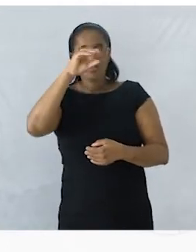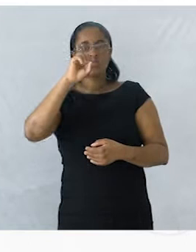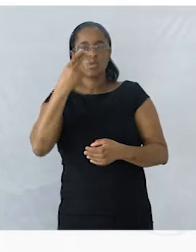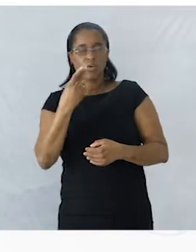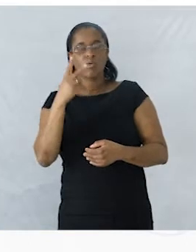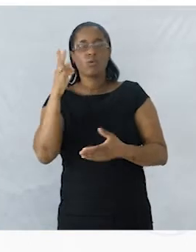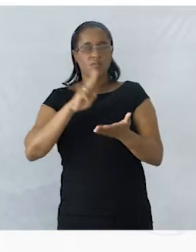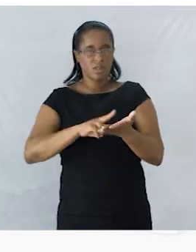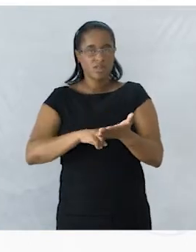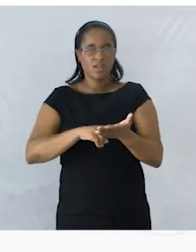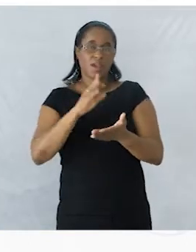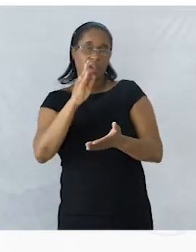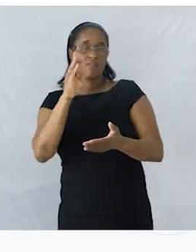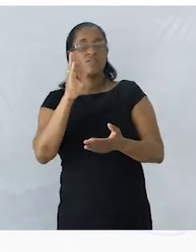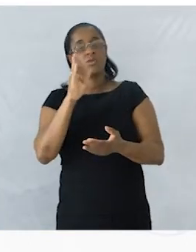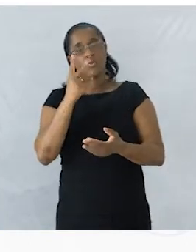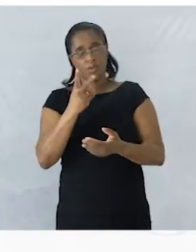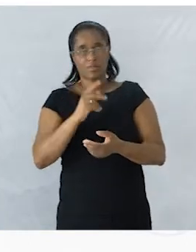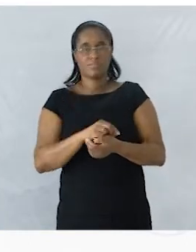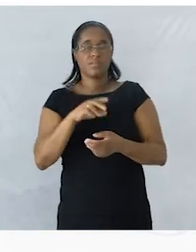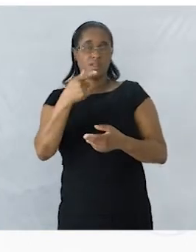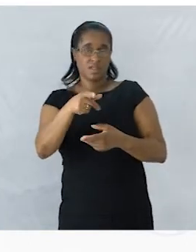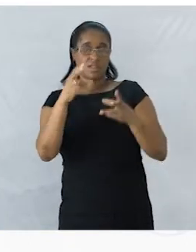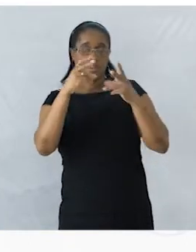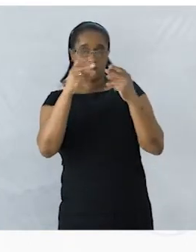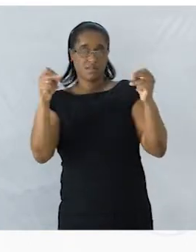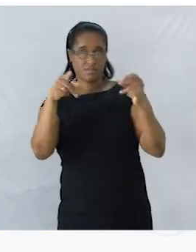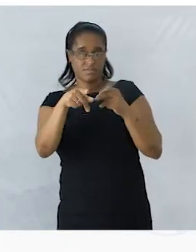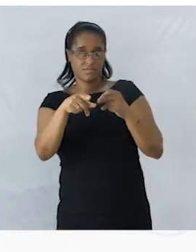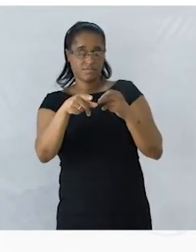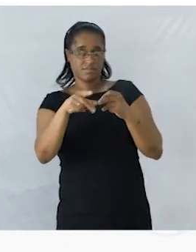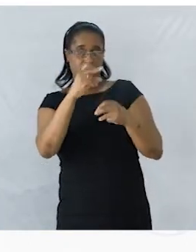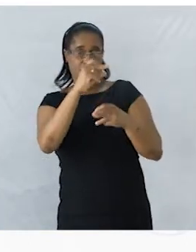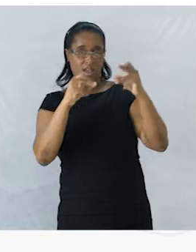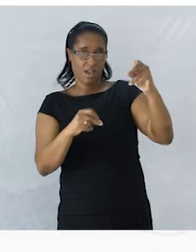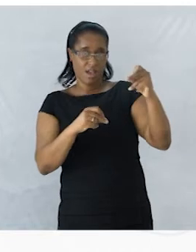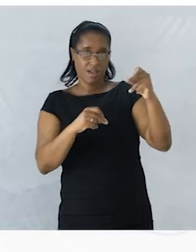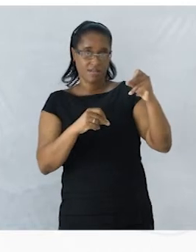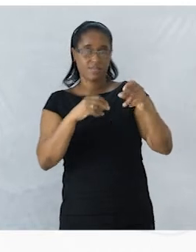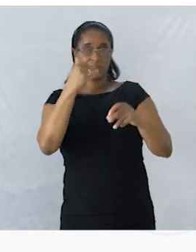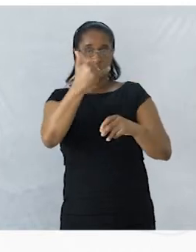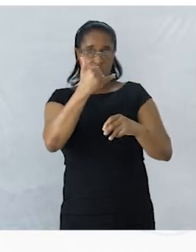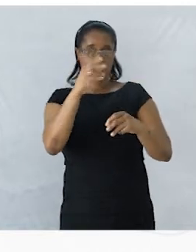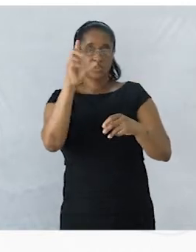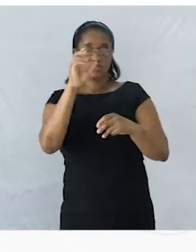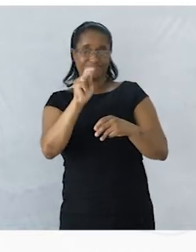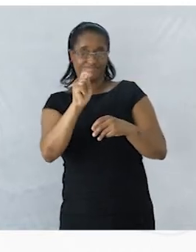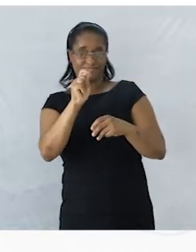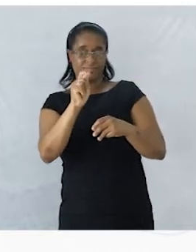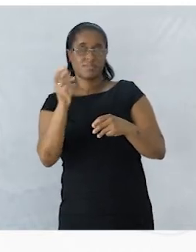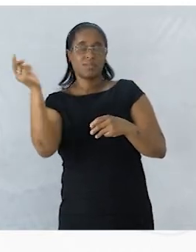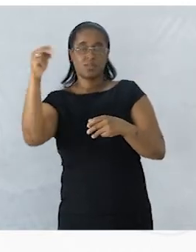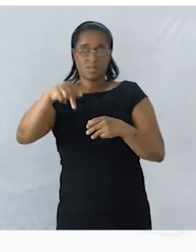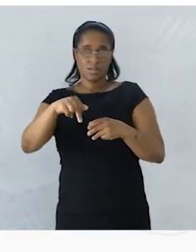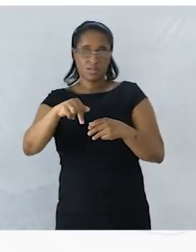as seguintes afirmações que nós temos aqui. A linha A, 2 pertence ao conjunto formado pelos elementos